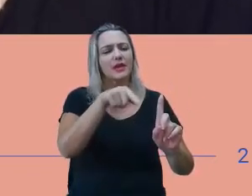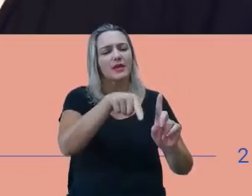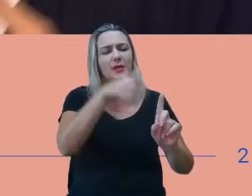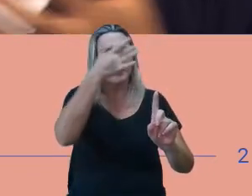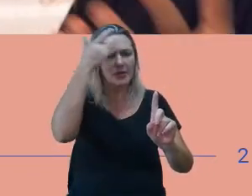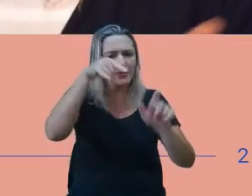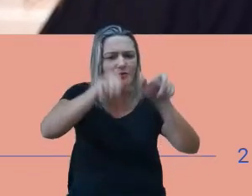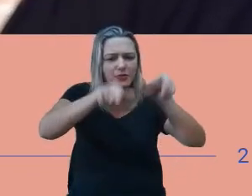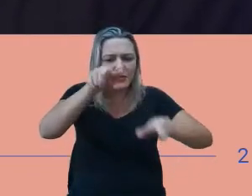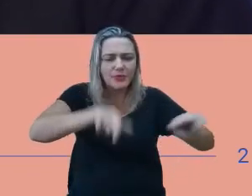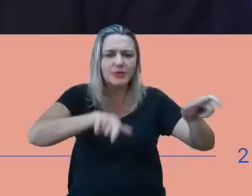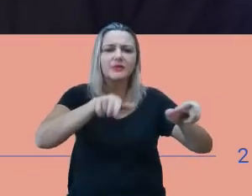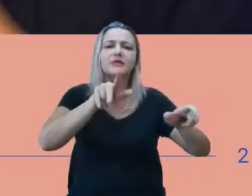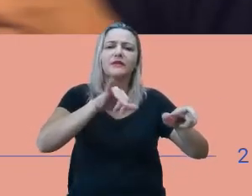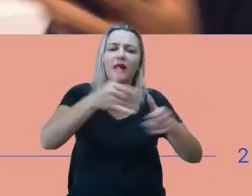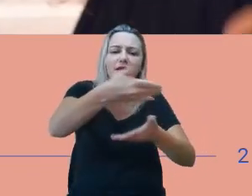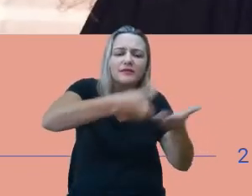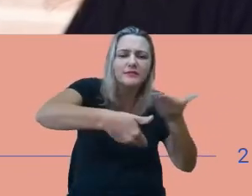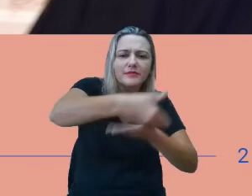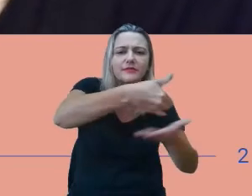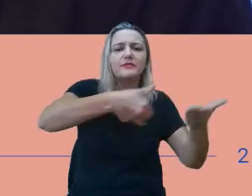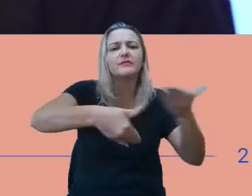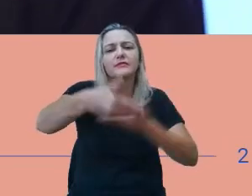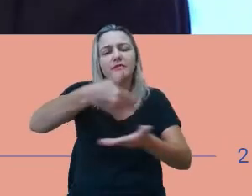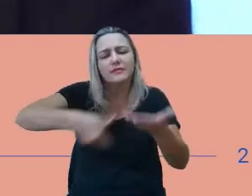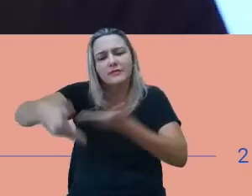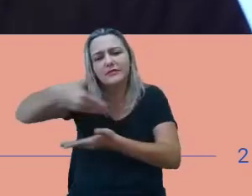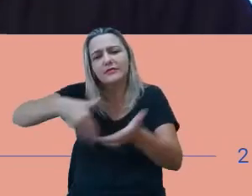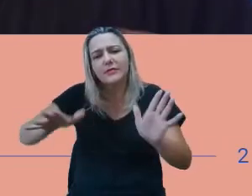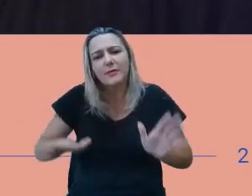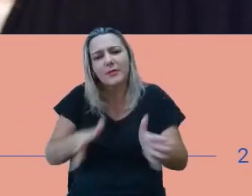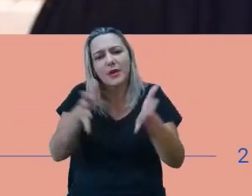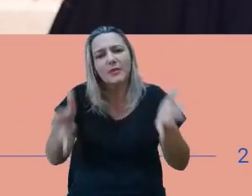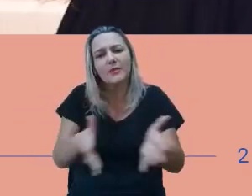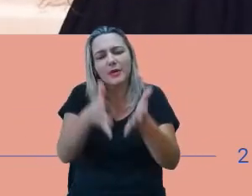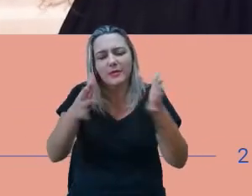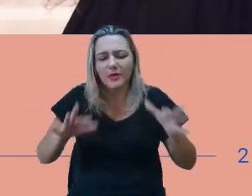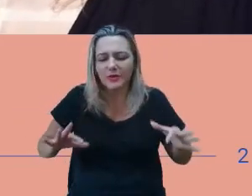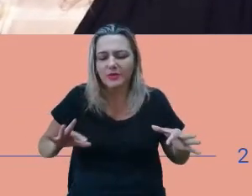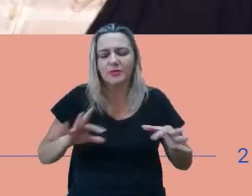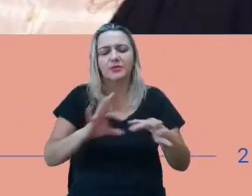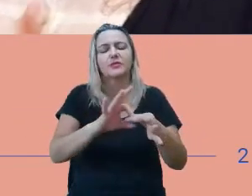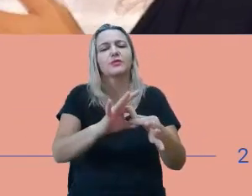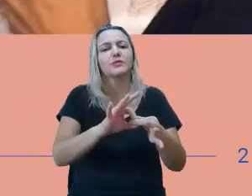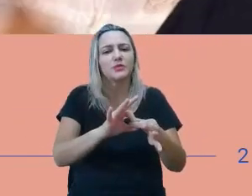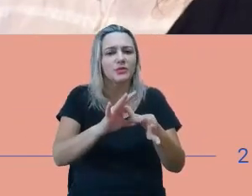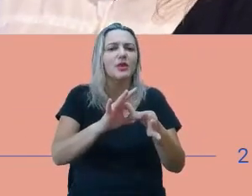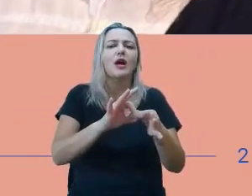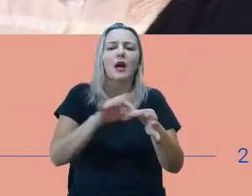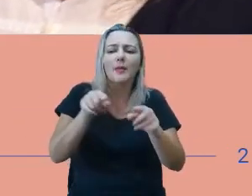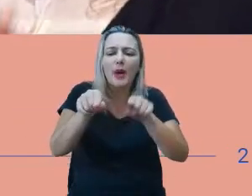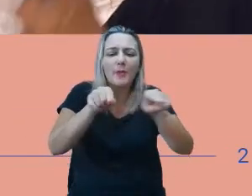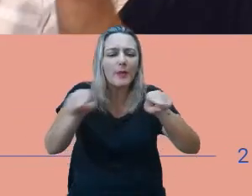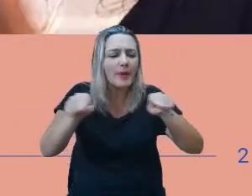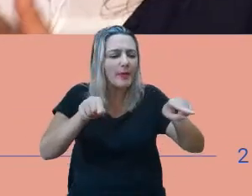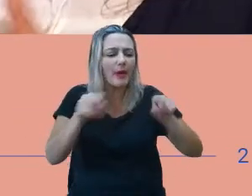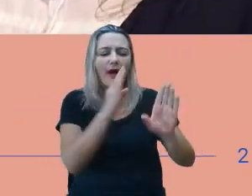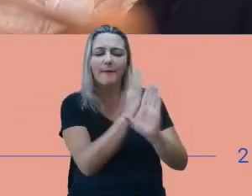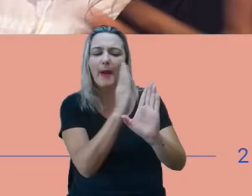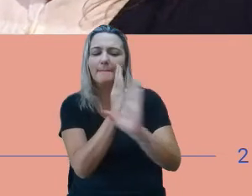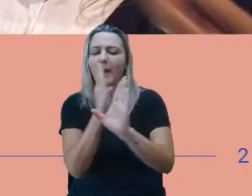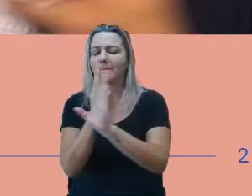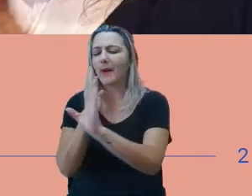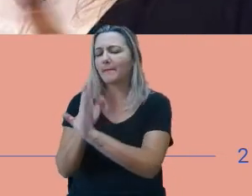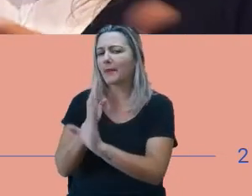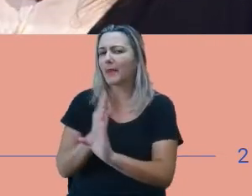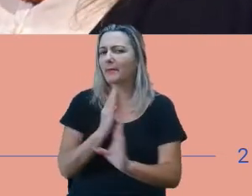são que vão fazer essa contribuição de juntar as pontas identificar sinergias onde as